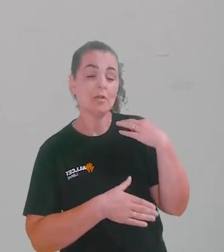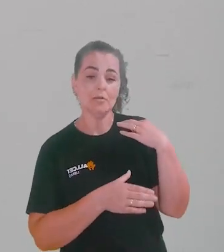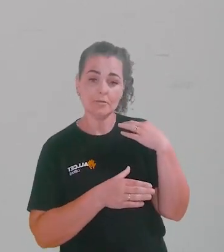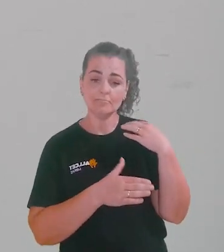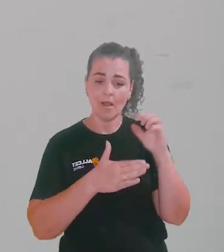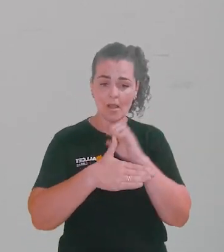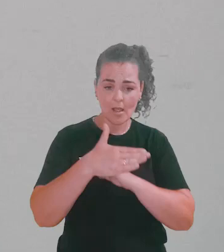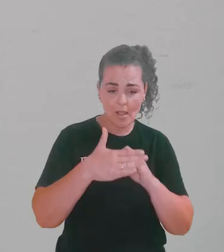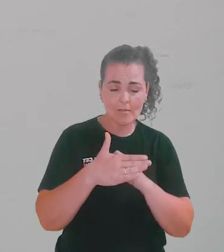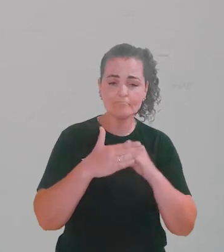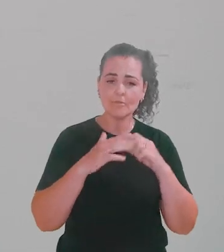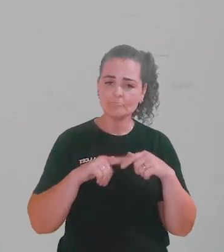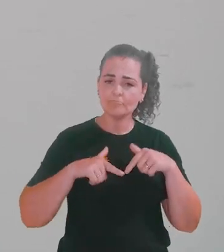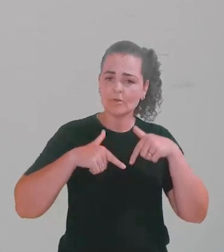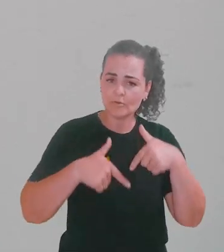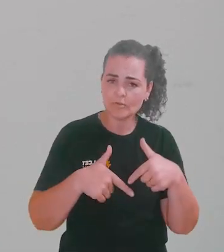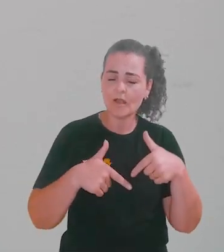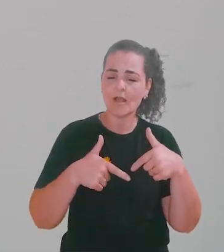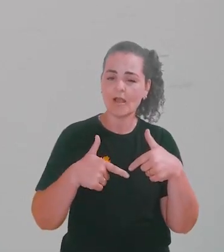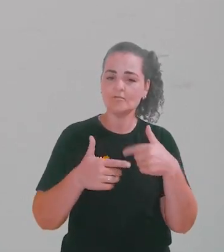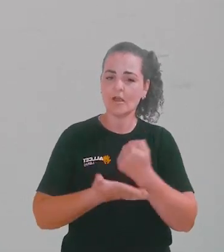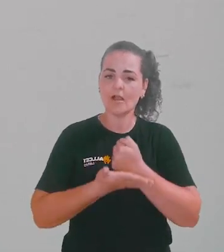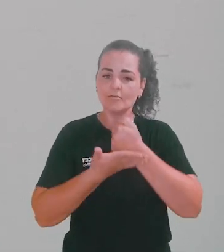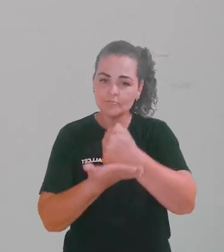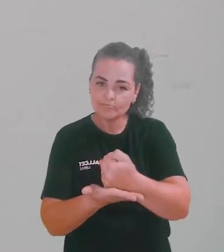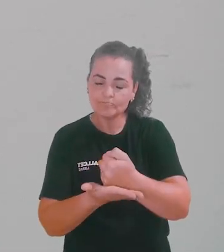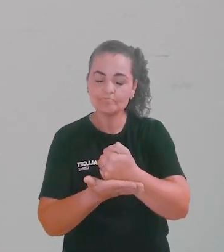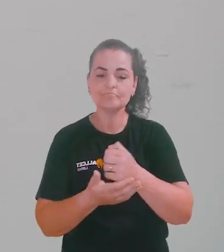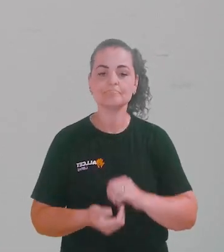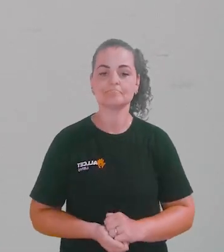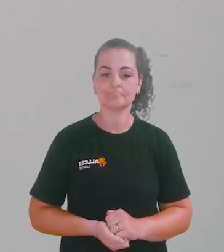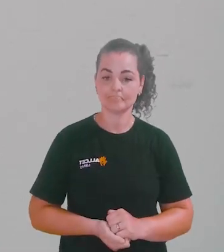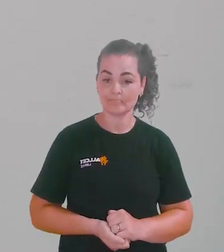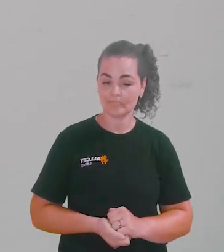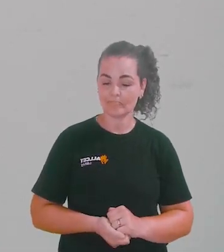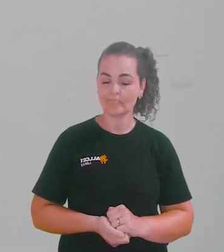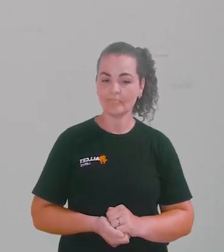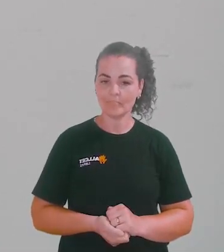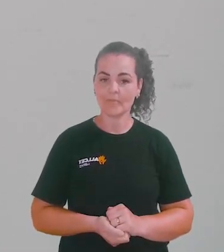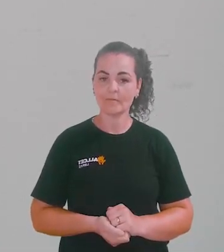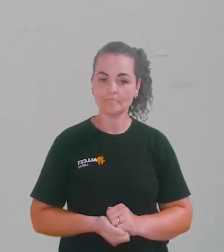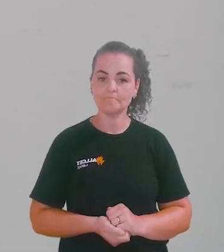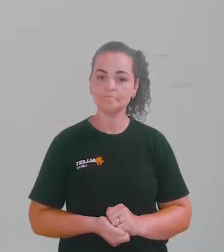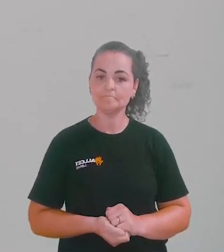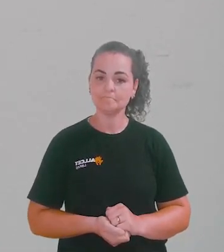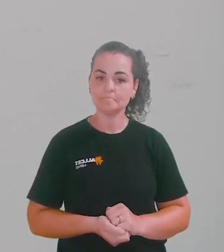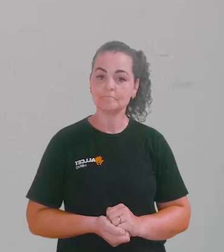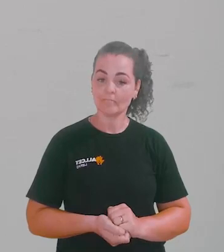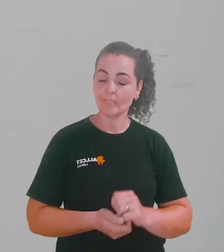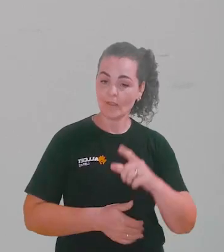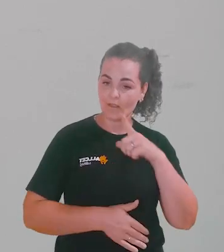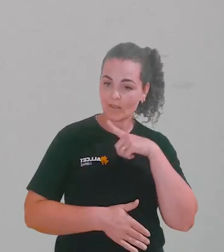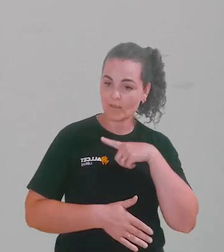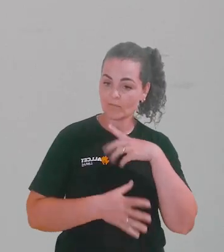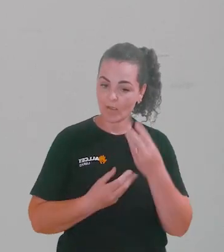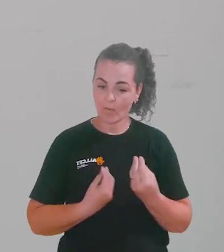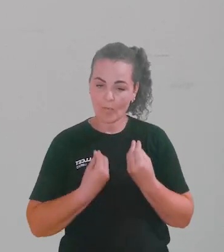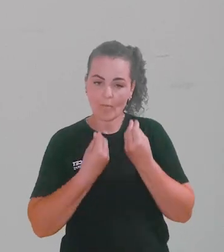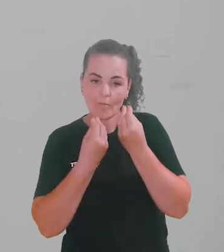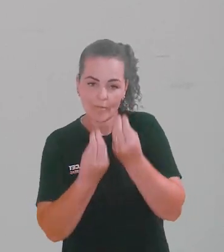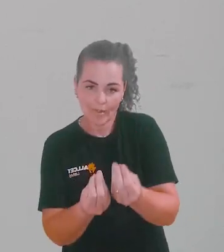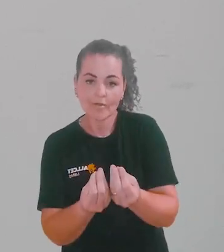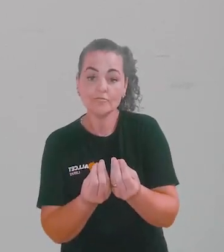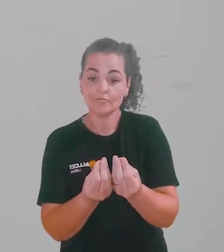de voluntariado, de cooperativismo, de solidariedade. Então, além de contribuir para que esse colaborador seja